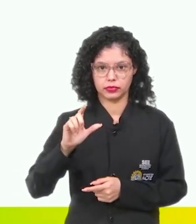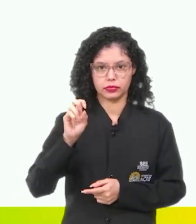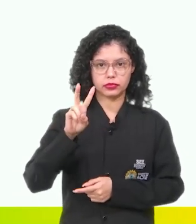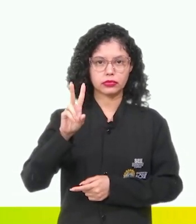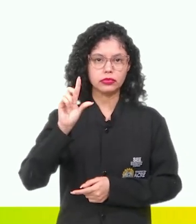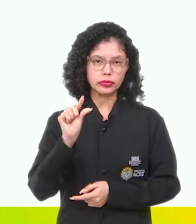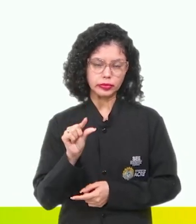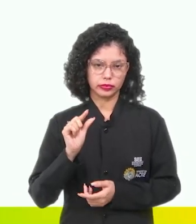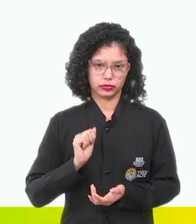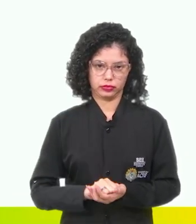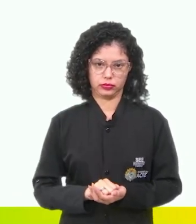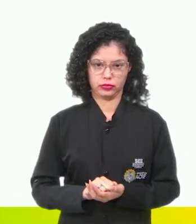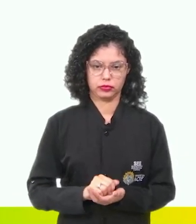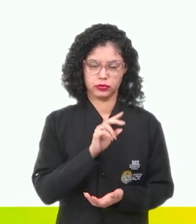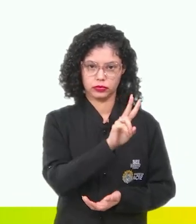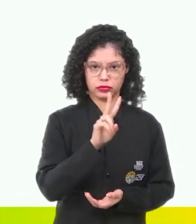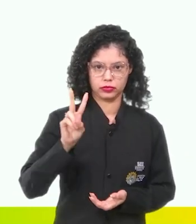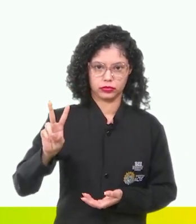Vzão, coloco aqui.